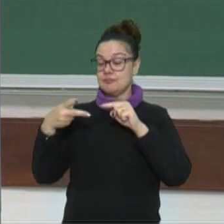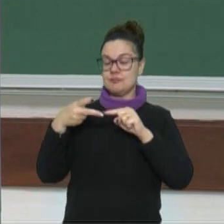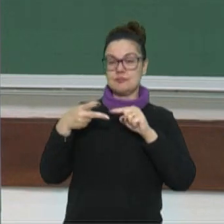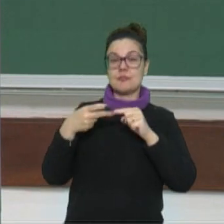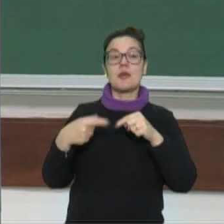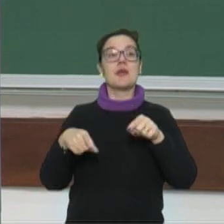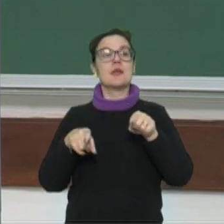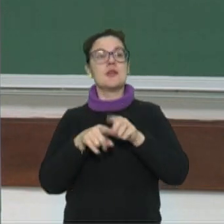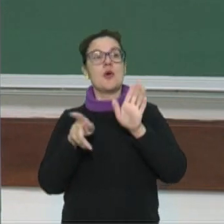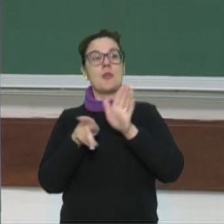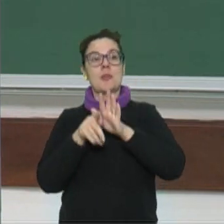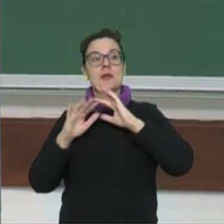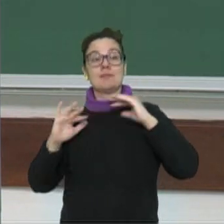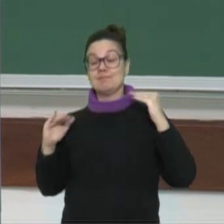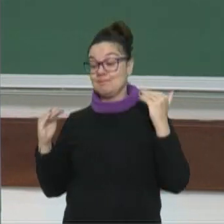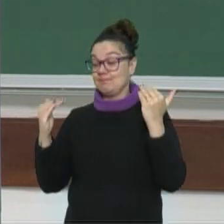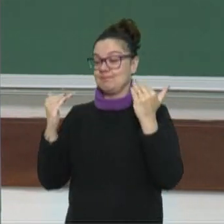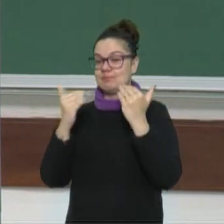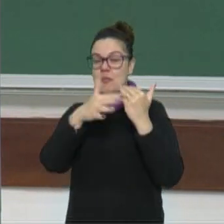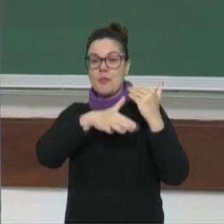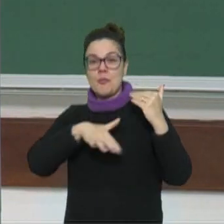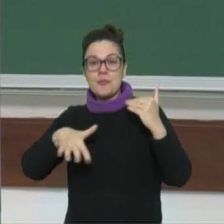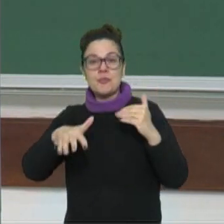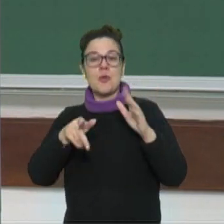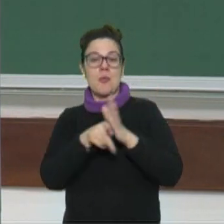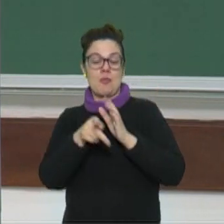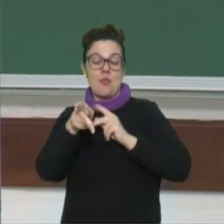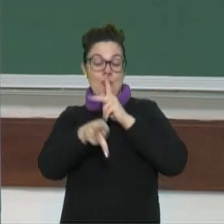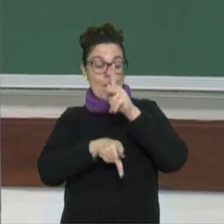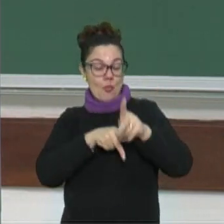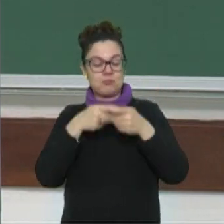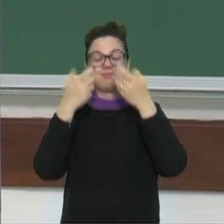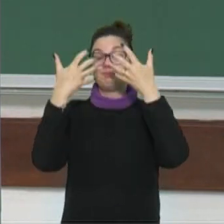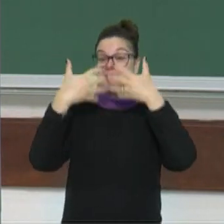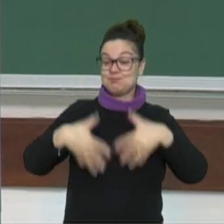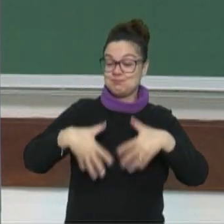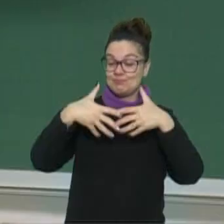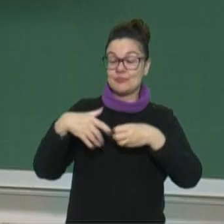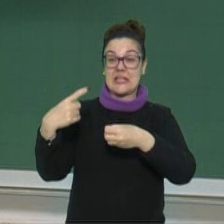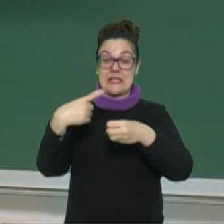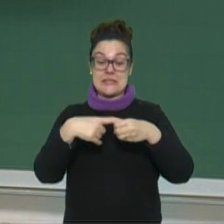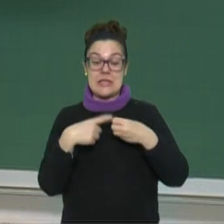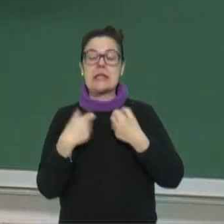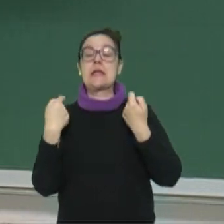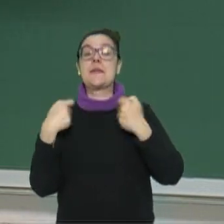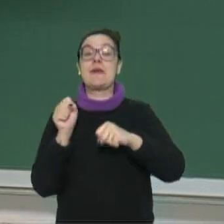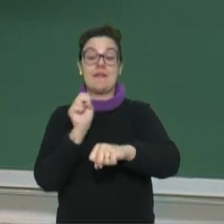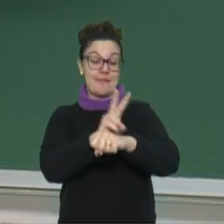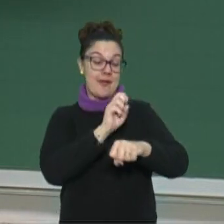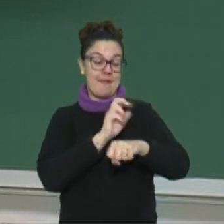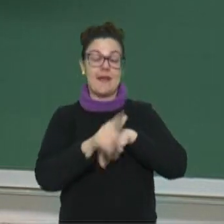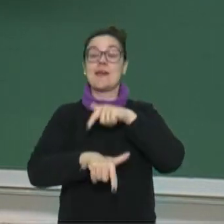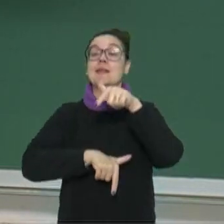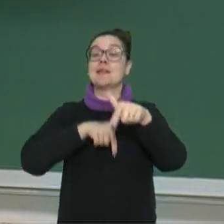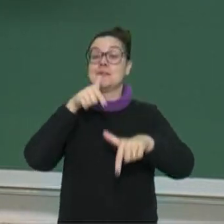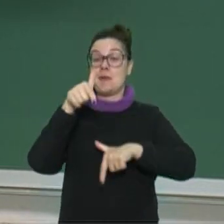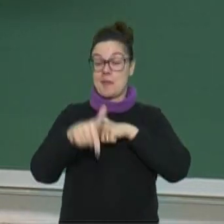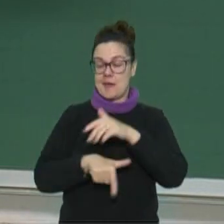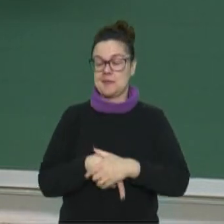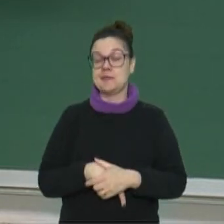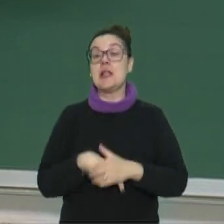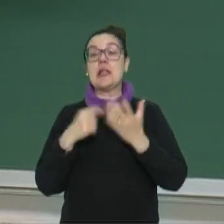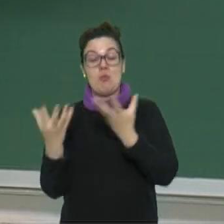de cercamento, eles tinham uma população muito grande na cidade e uma população que precisava de trabalho, uma mão de obra farta